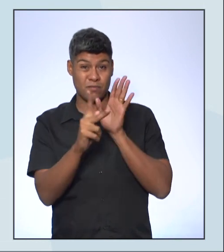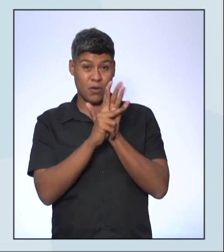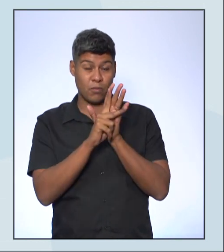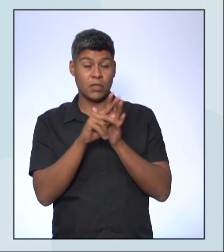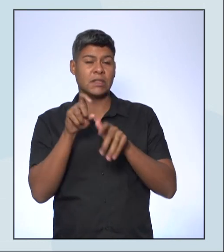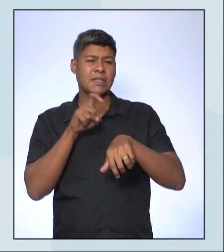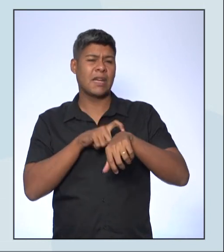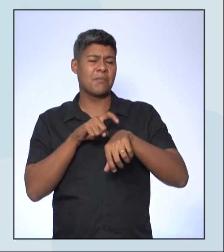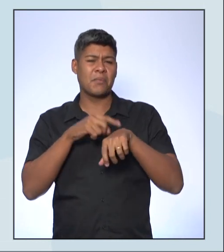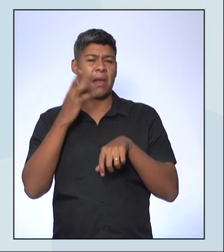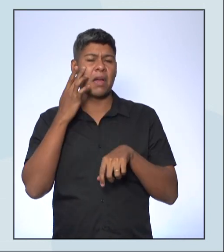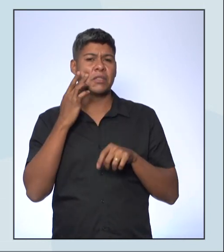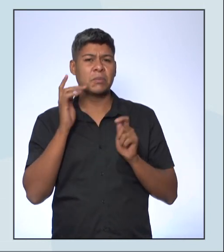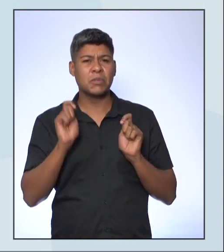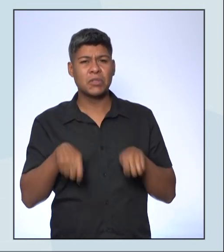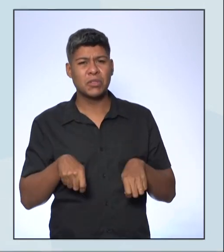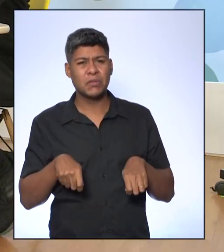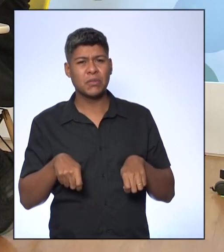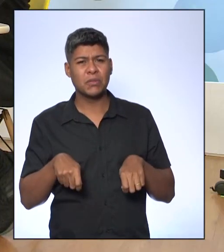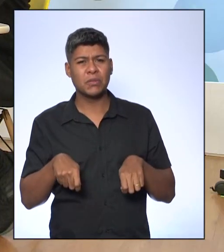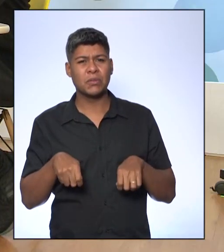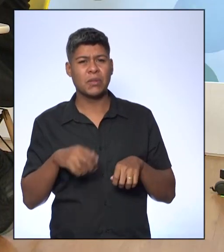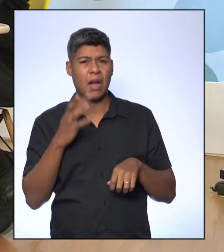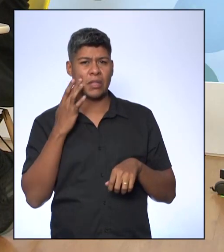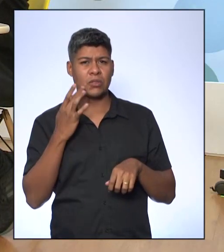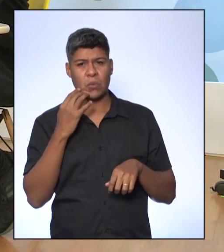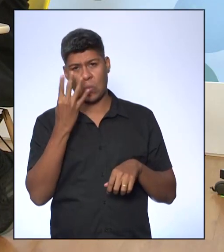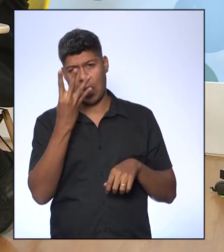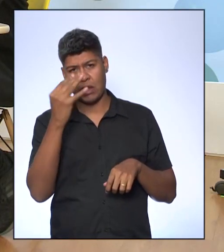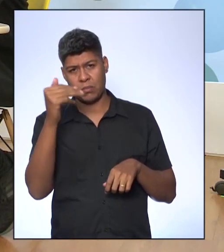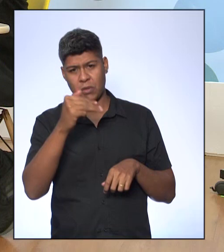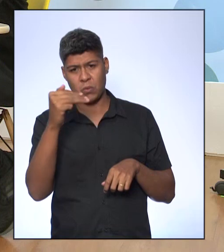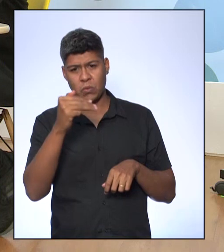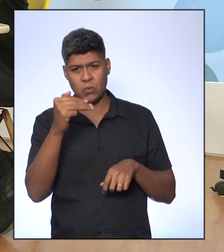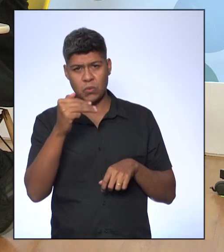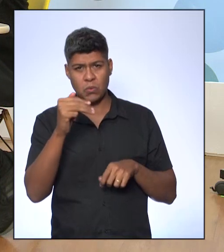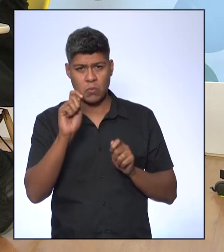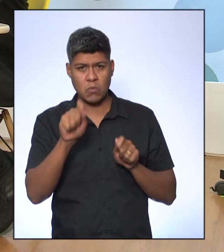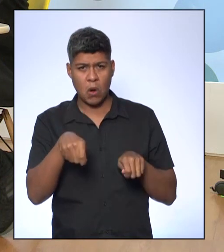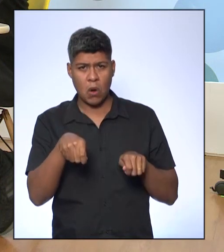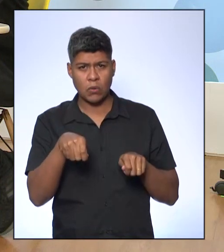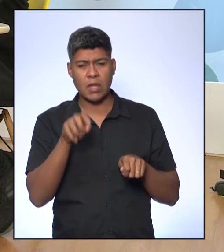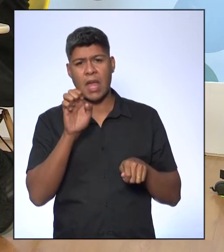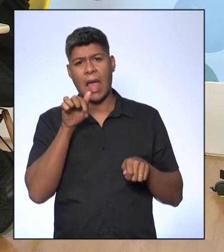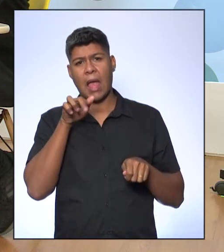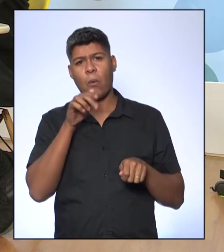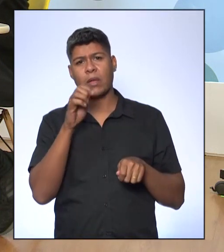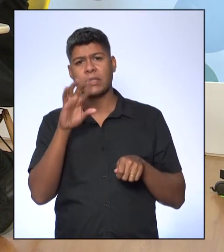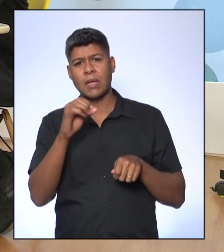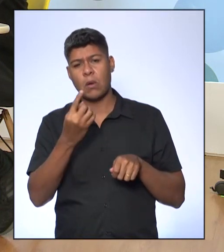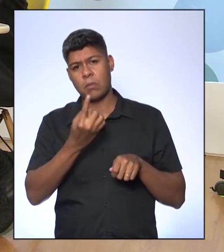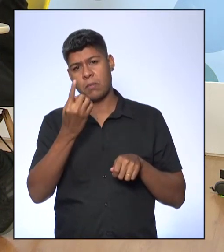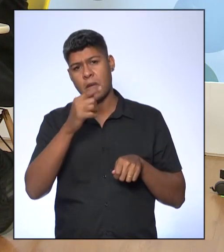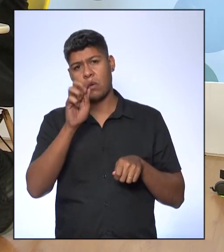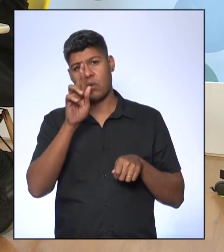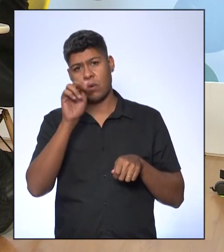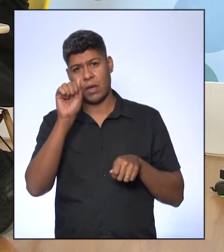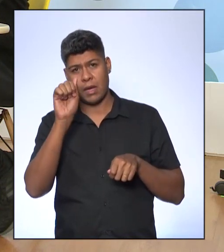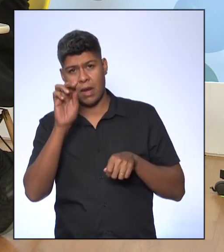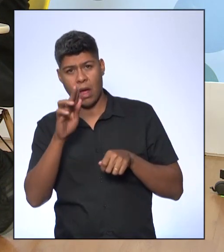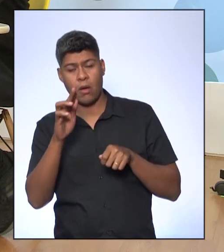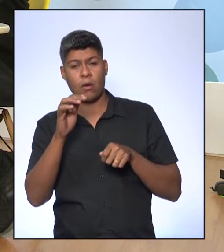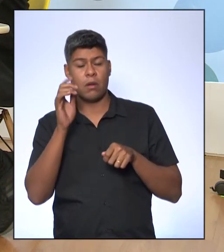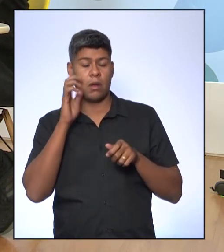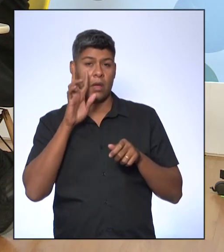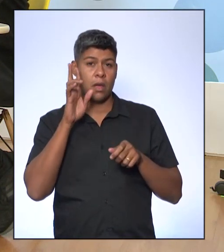Quanto tempo você acha que é possível? Ah, eu acho que uns 4 minutos, né, Jonas? Uns 4 Tem minutos? uma equação do primeiro grau. Bom, lembrando que o objetivo desse